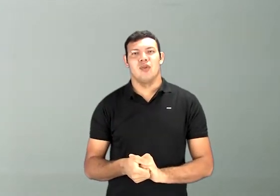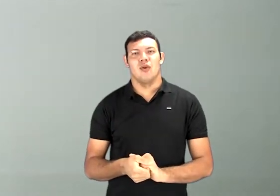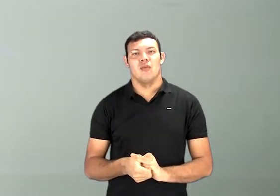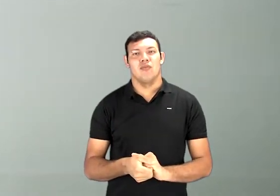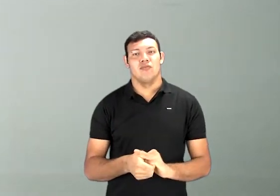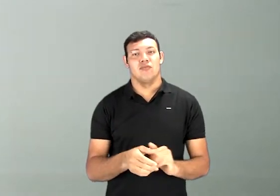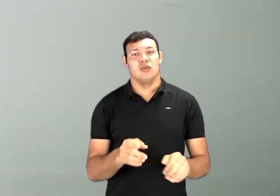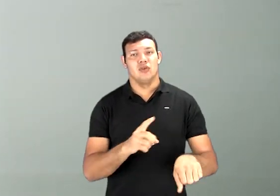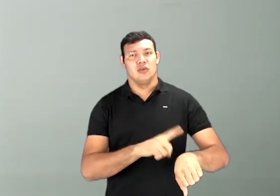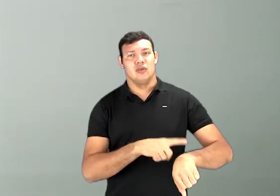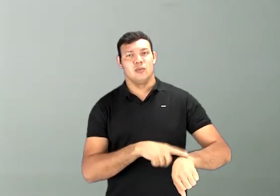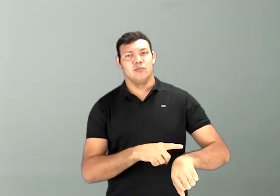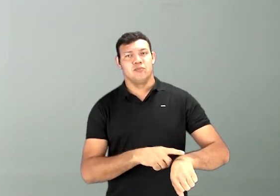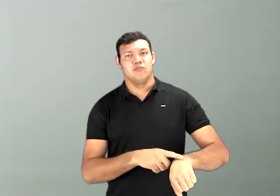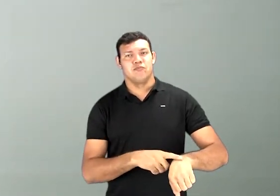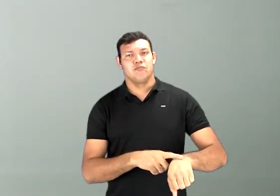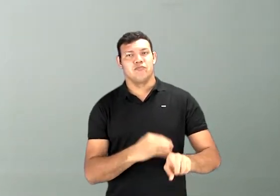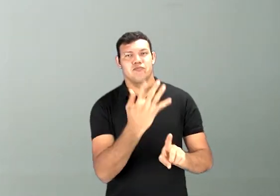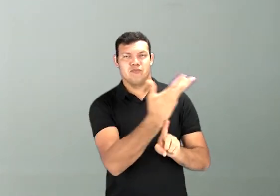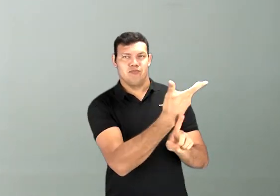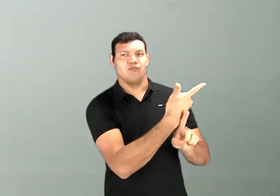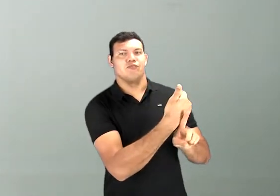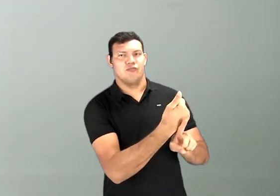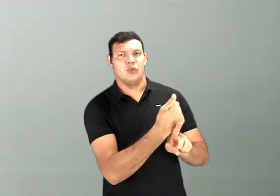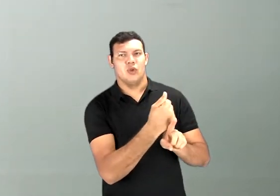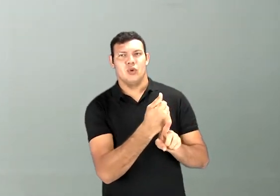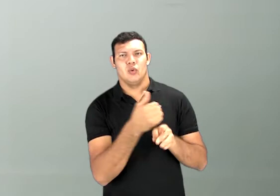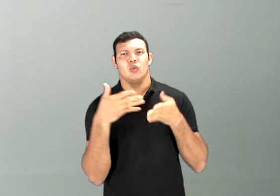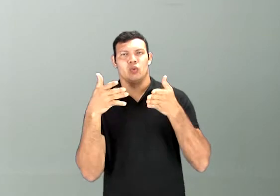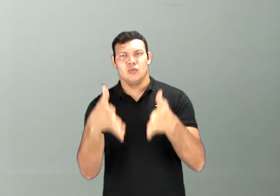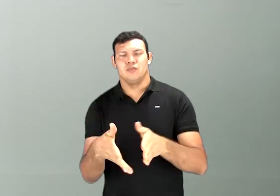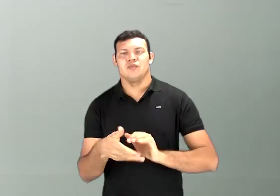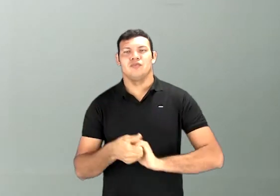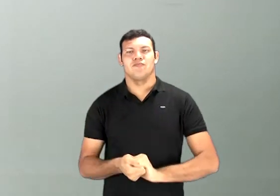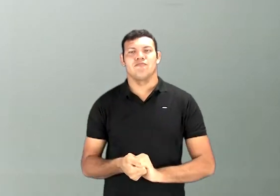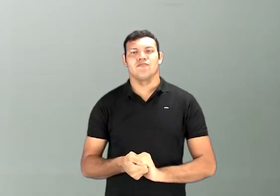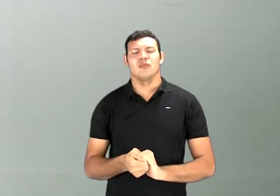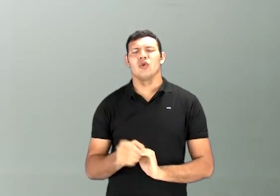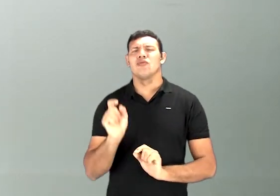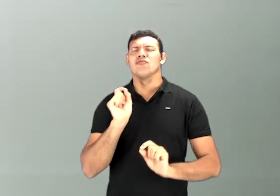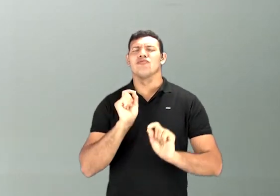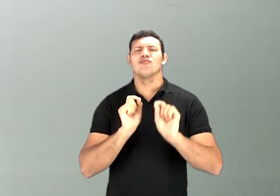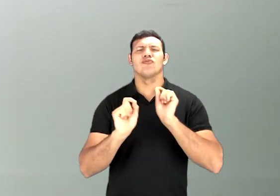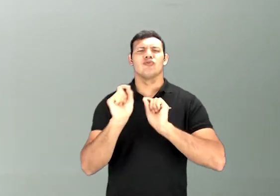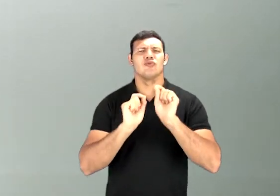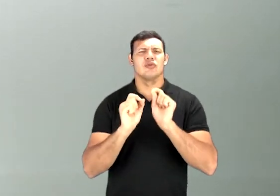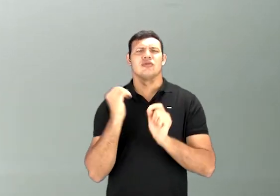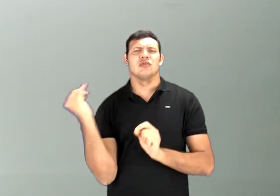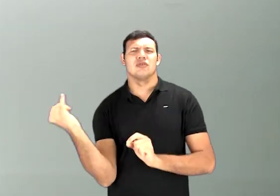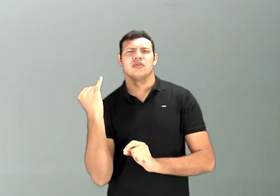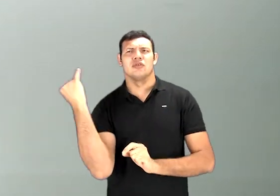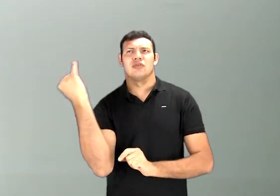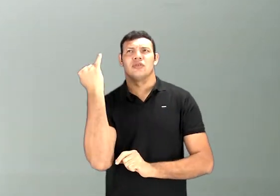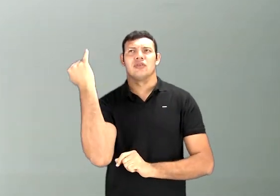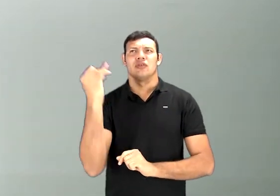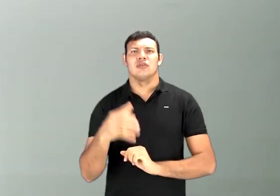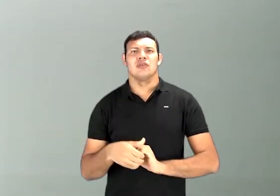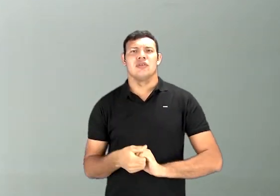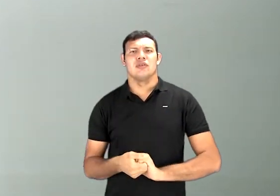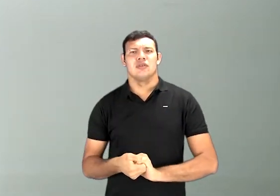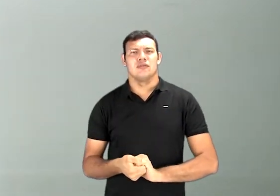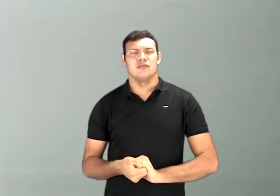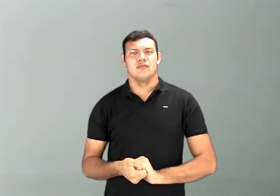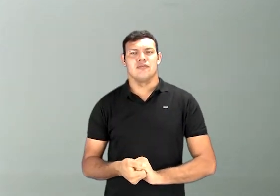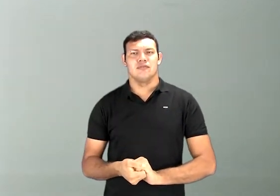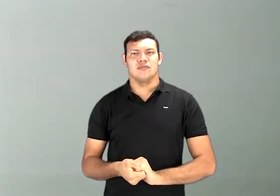história da arte. Uma das primeiras coisas que é importante a gente saber é que o modernismo, a arte